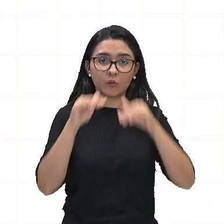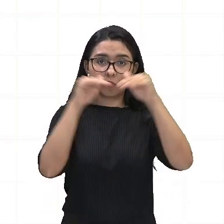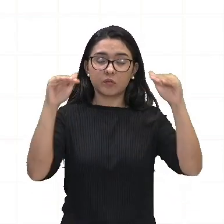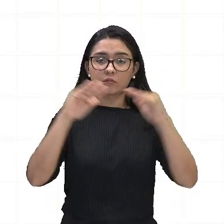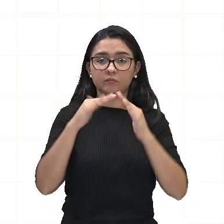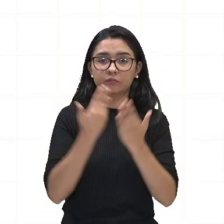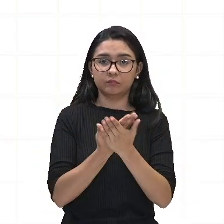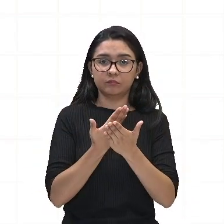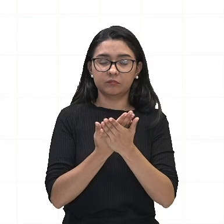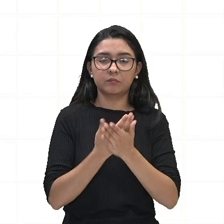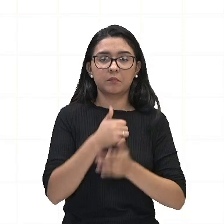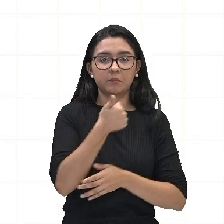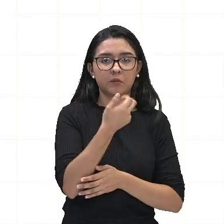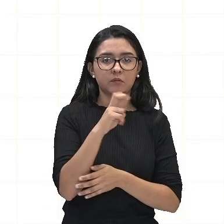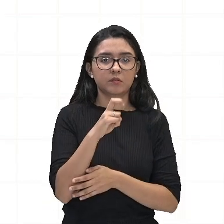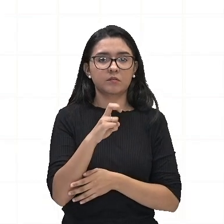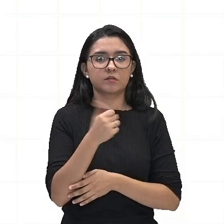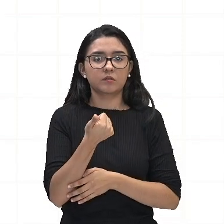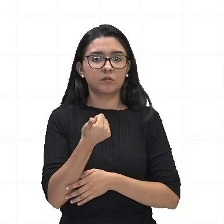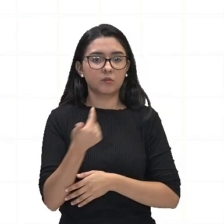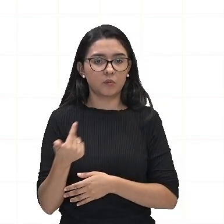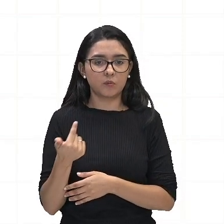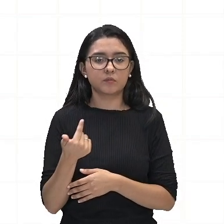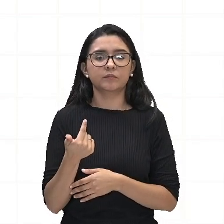em 1512,